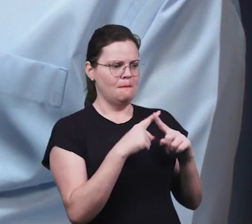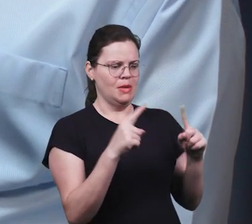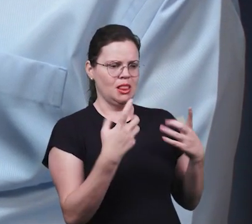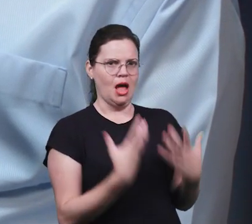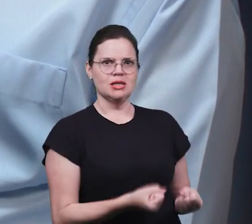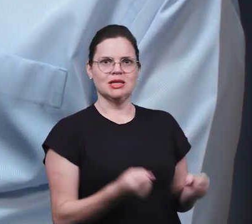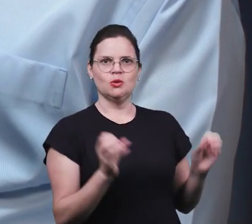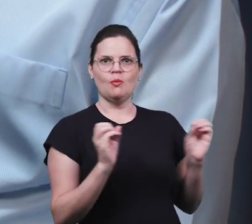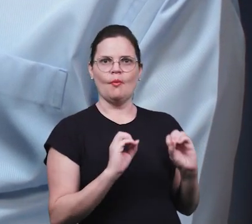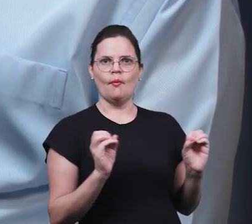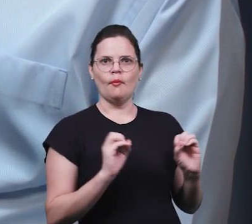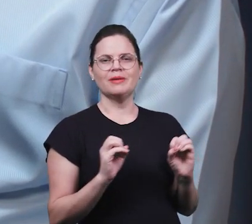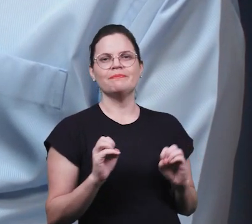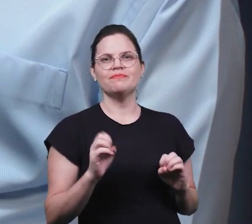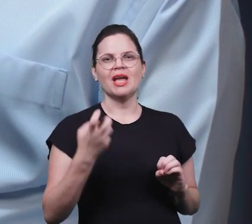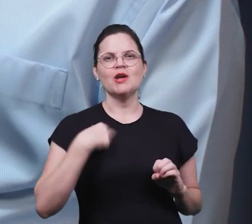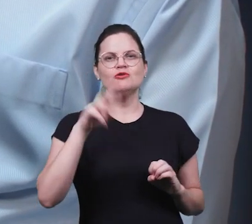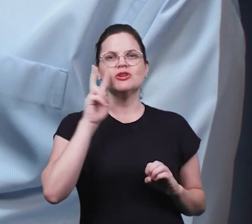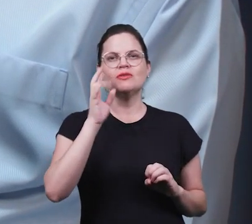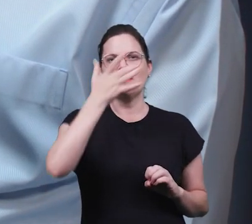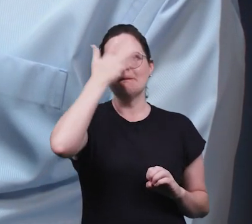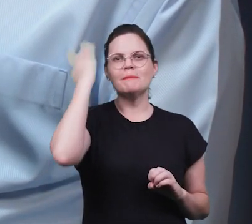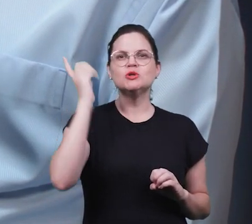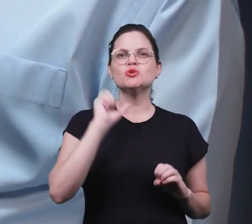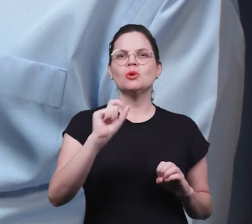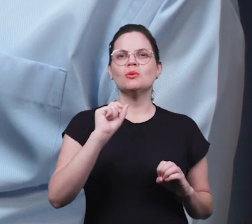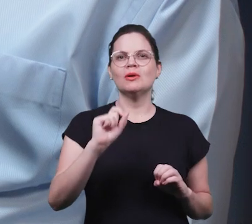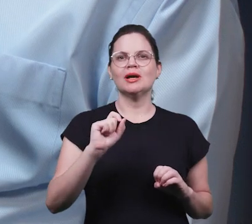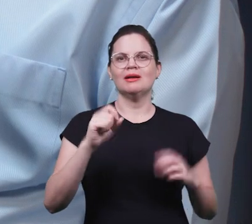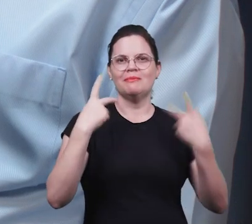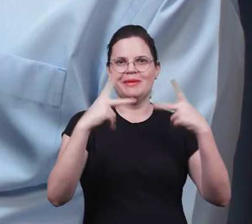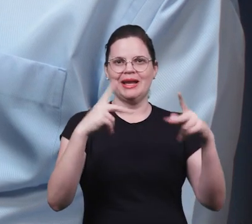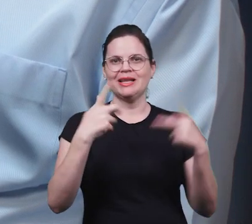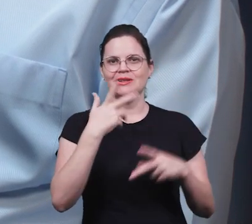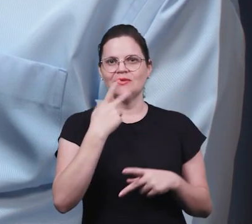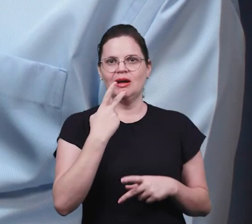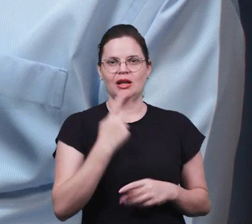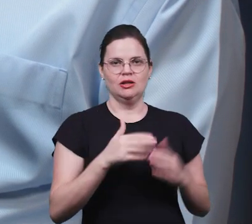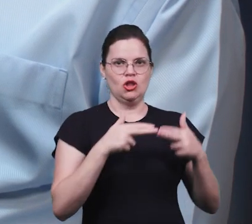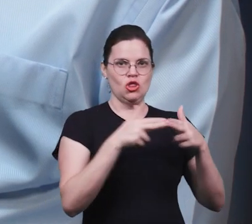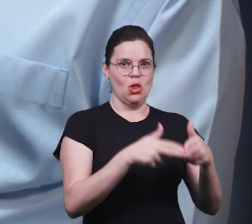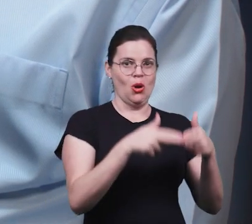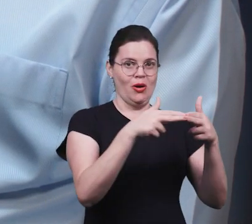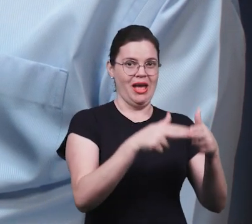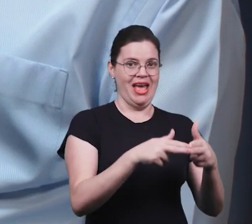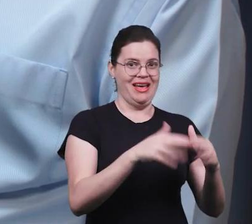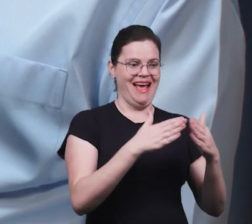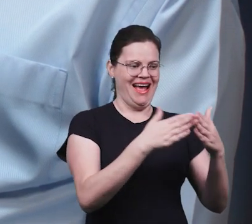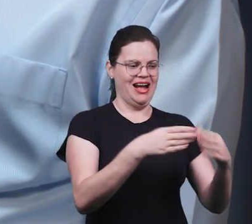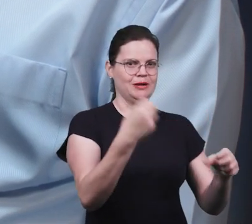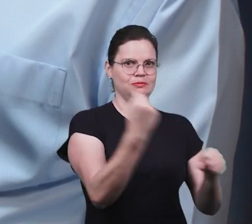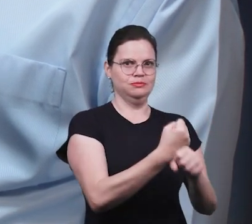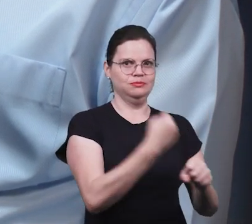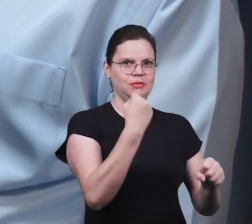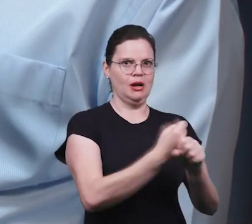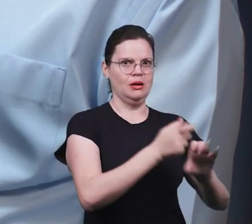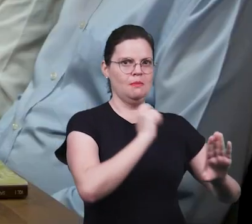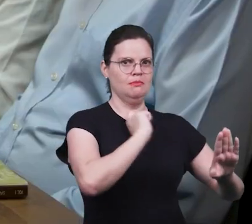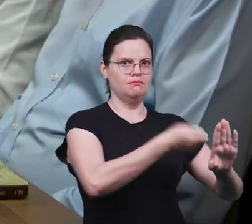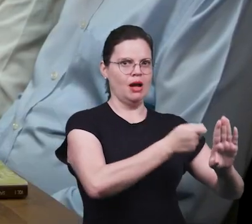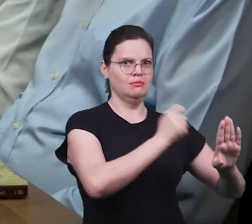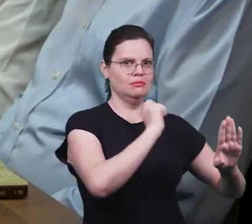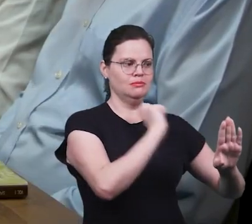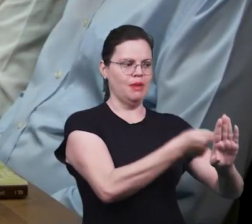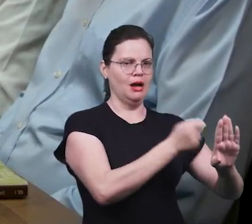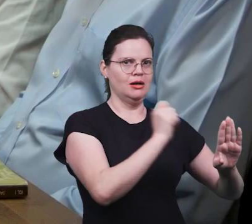Eu vi uma vez um pregador dizendo que cada batida do martelo de Noé era um alerta para o homem, né,